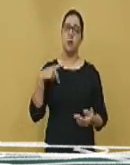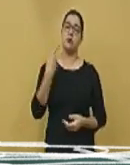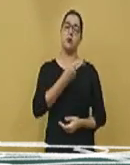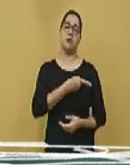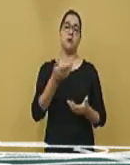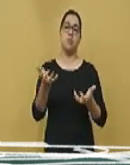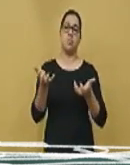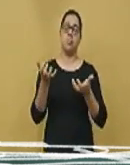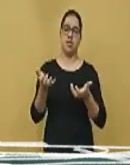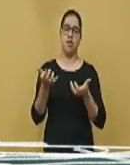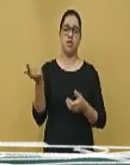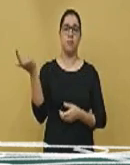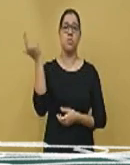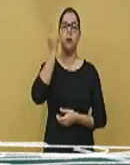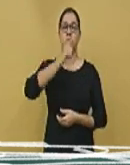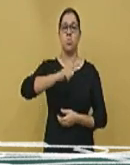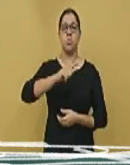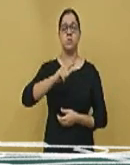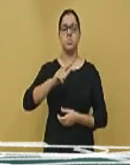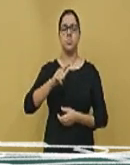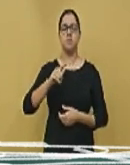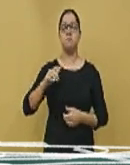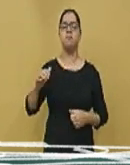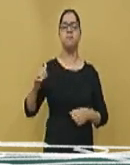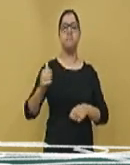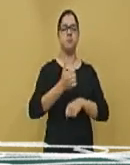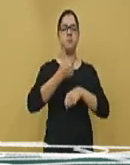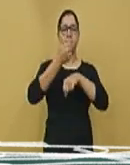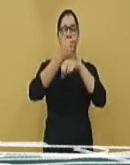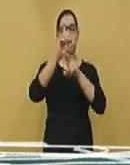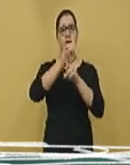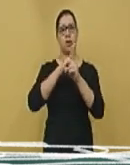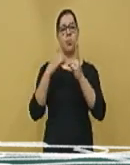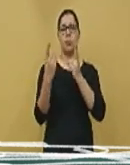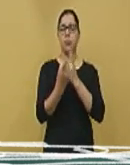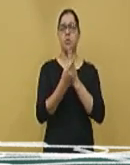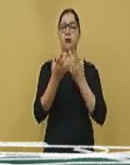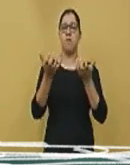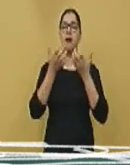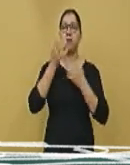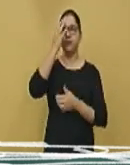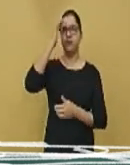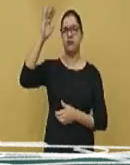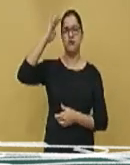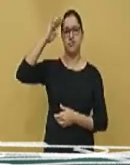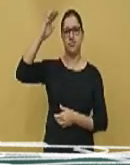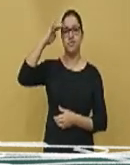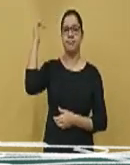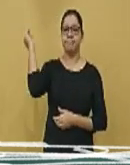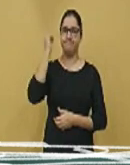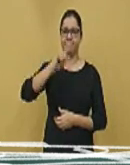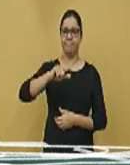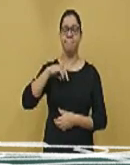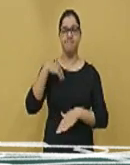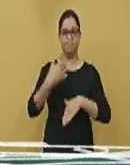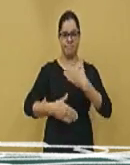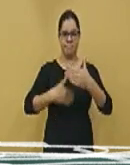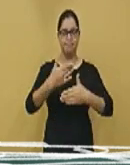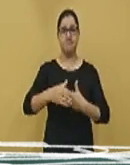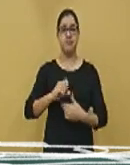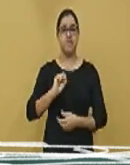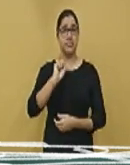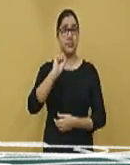queremos alcançar o patamar de excelência que a UFGD almeja alcançar, e assim gerar um impacto